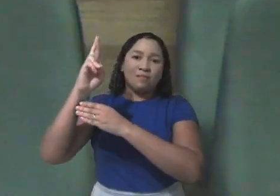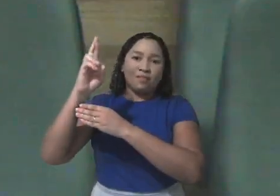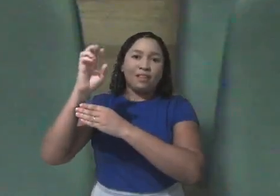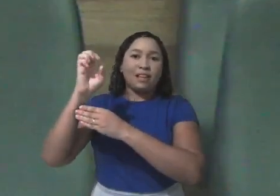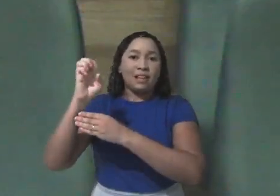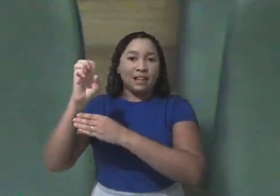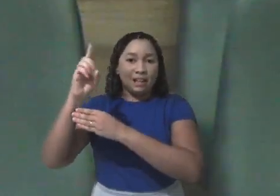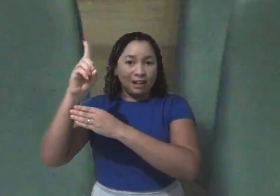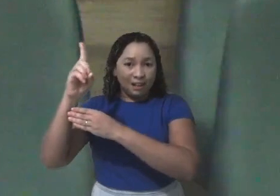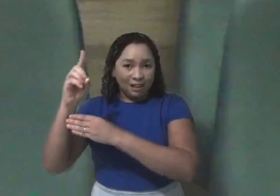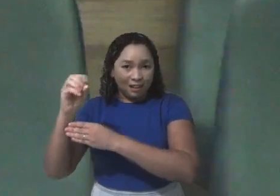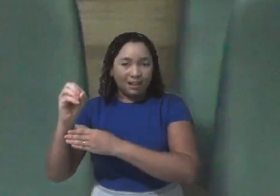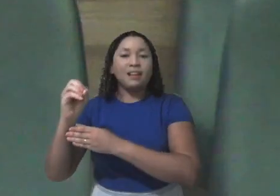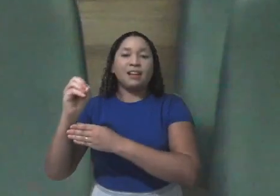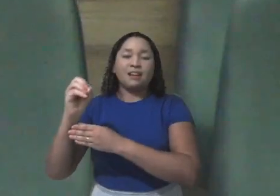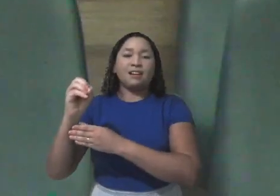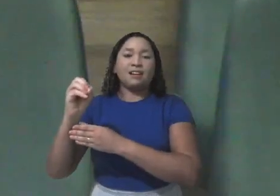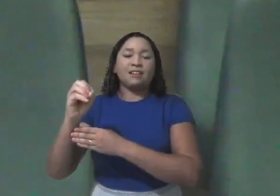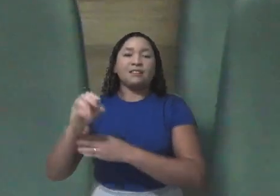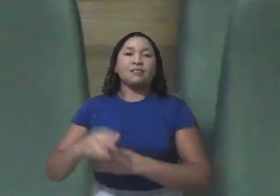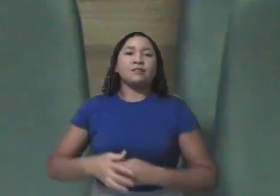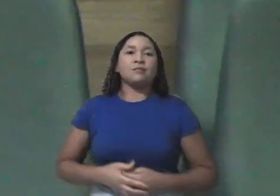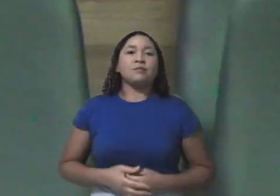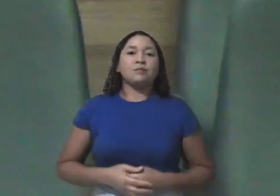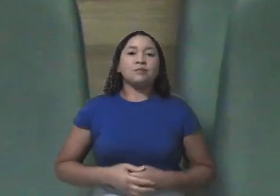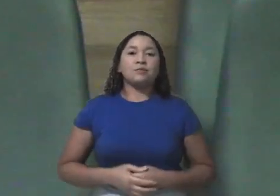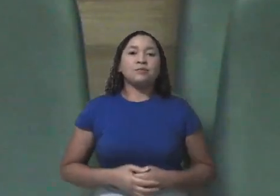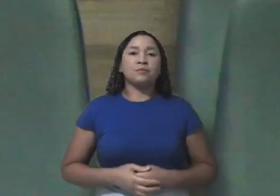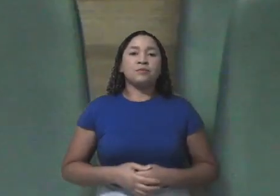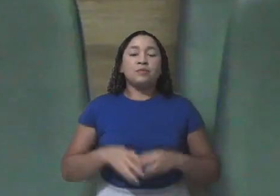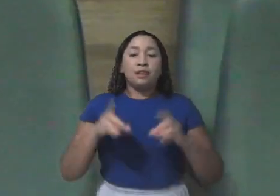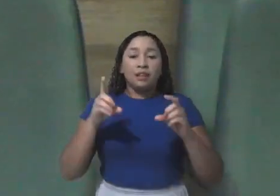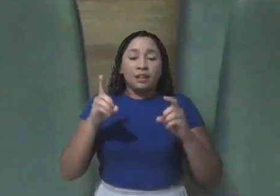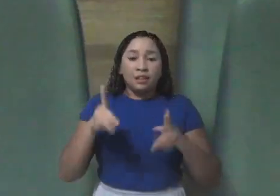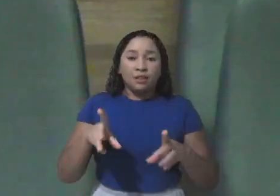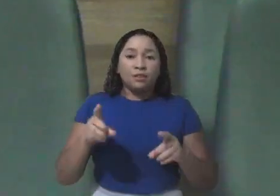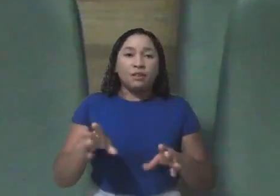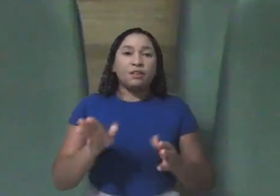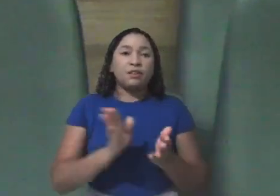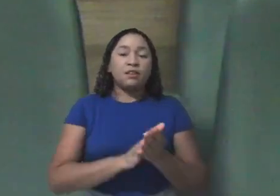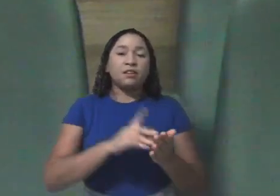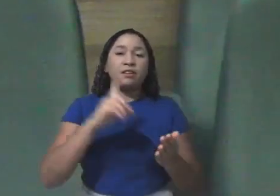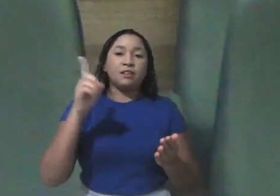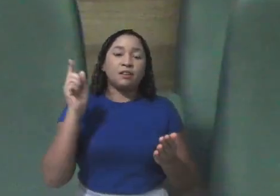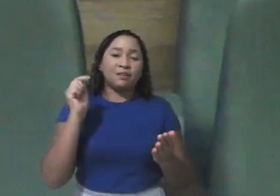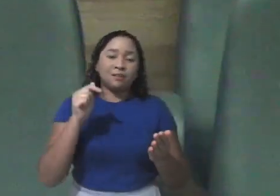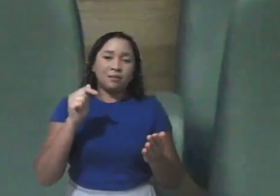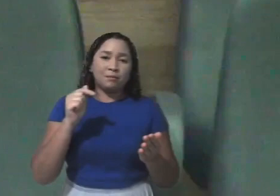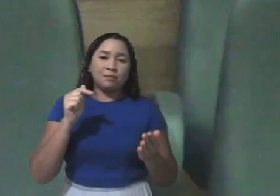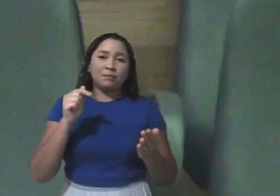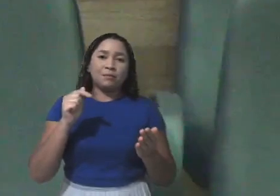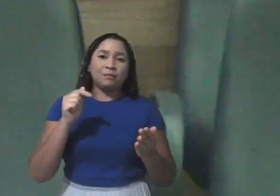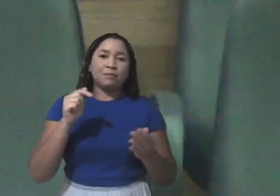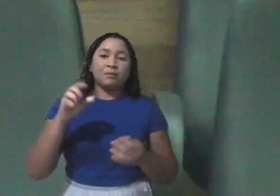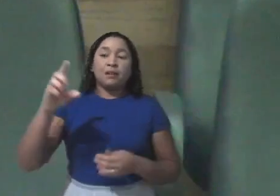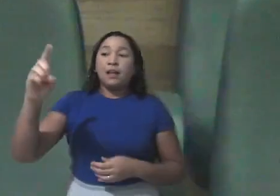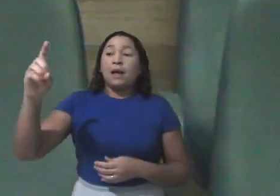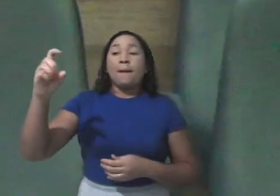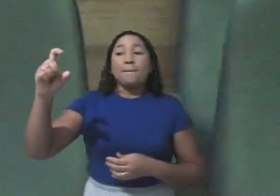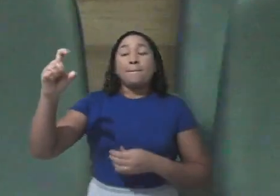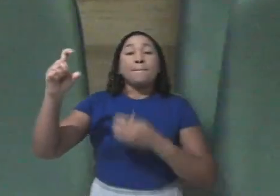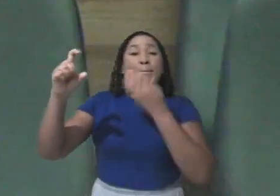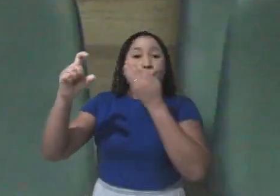o credo é a consolidação das doutrinas bíblicas. O credo é a nossa